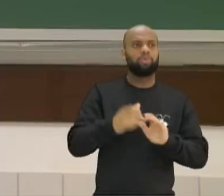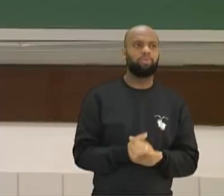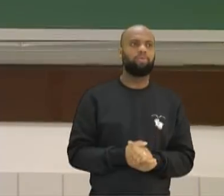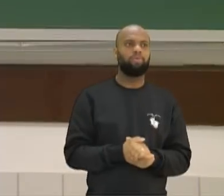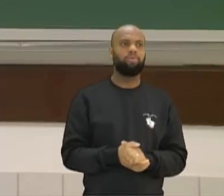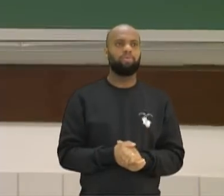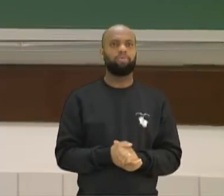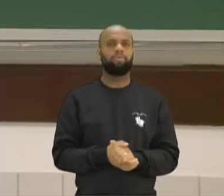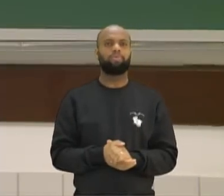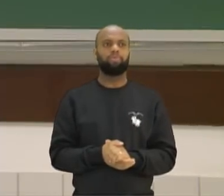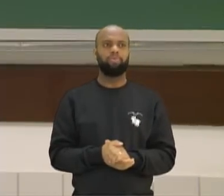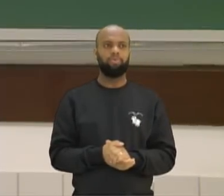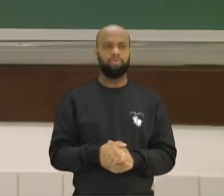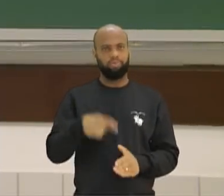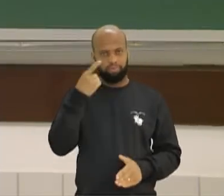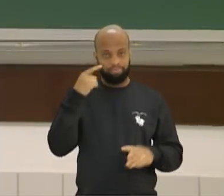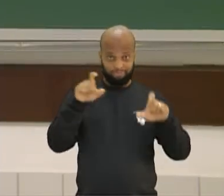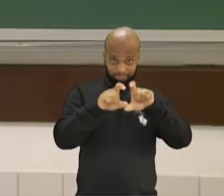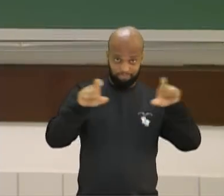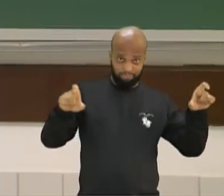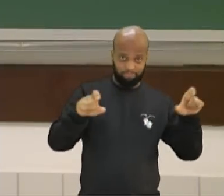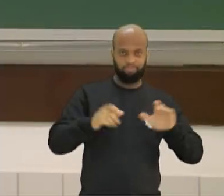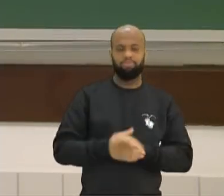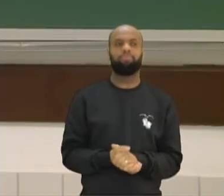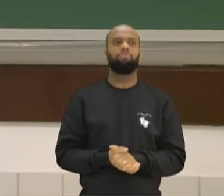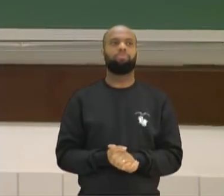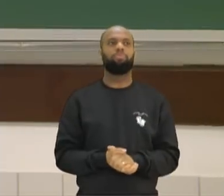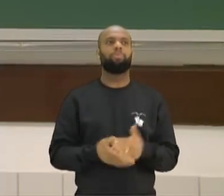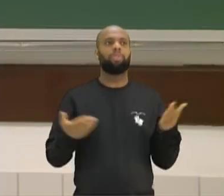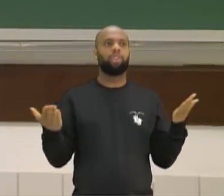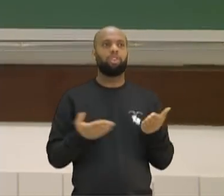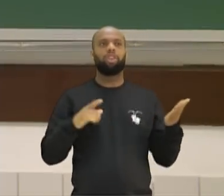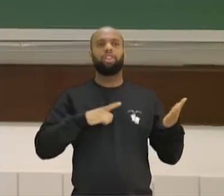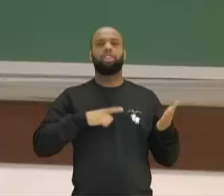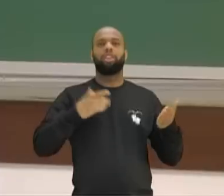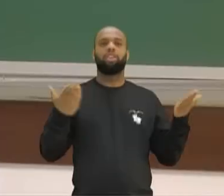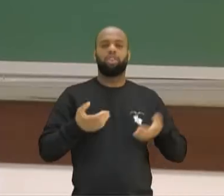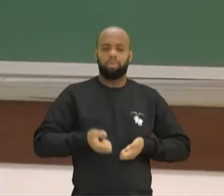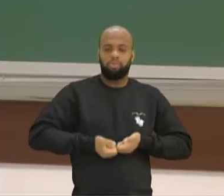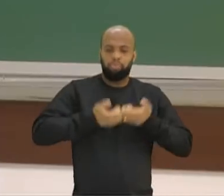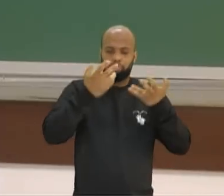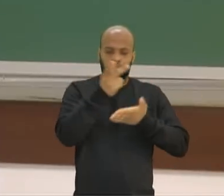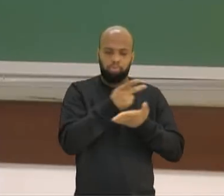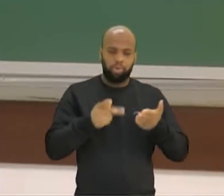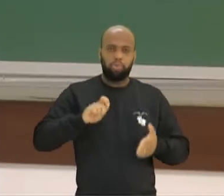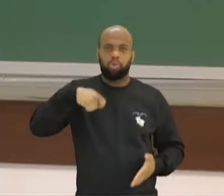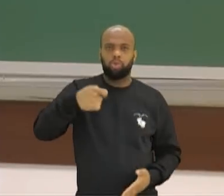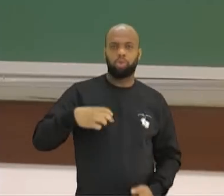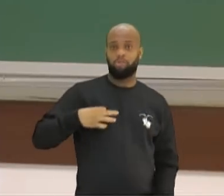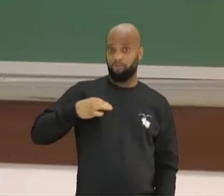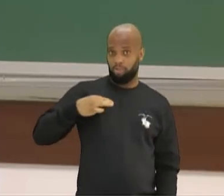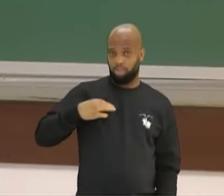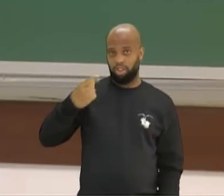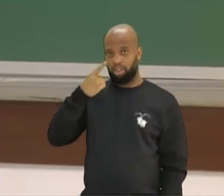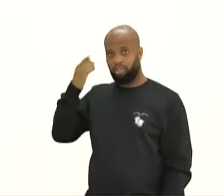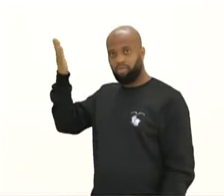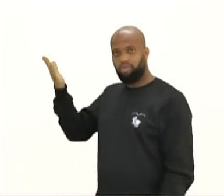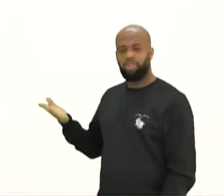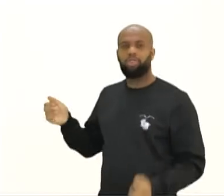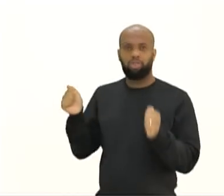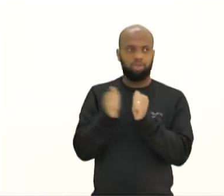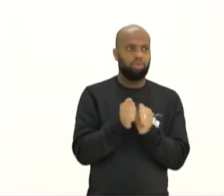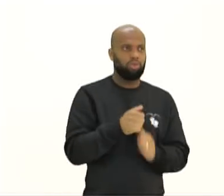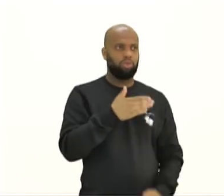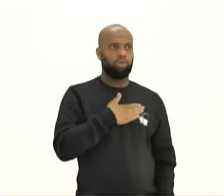Helping the kids. Olha aí um texto, aqui um poema sobre ser volunteers. Vamos ver comigo? Ó.